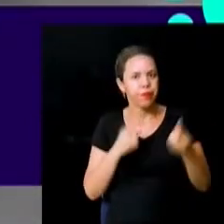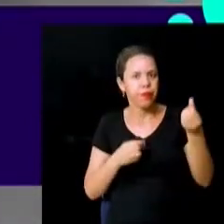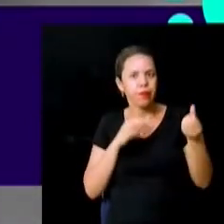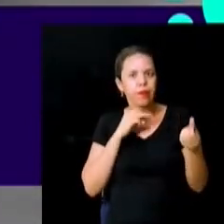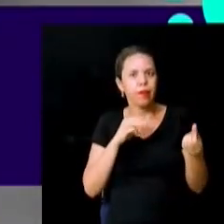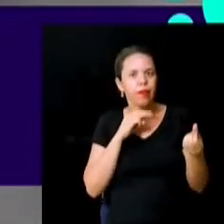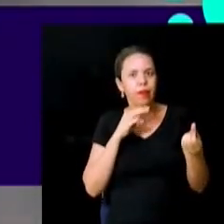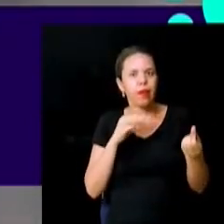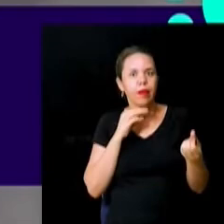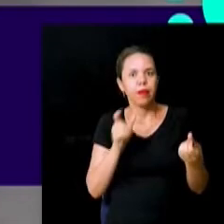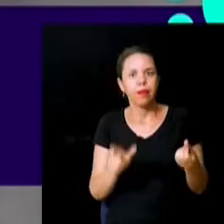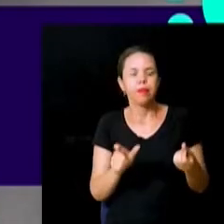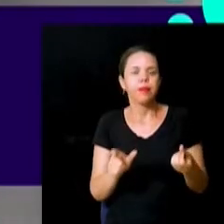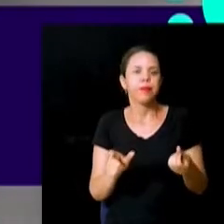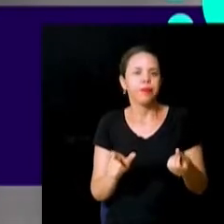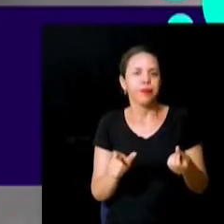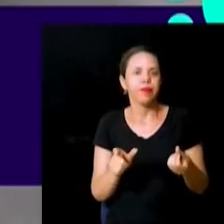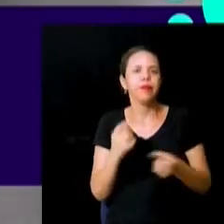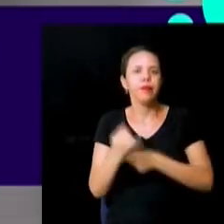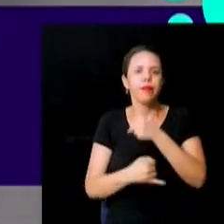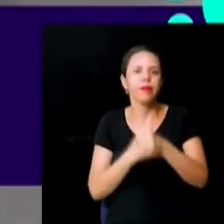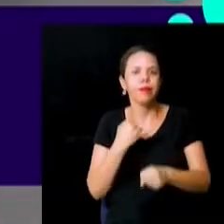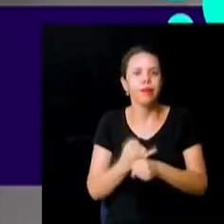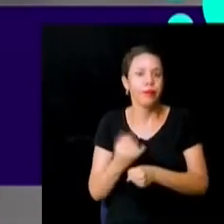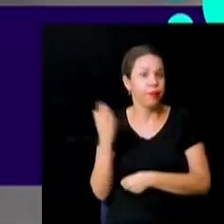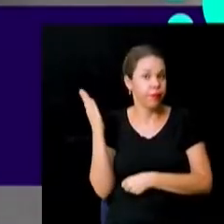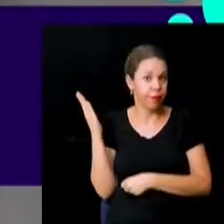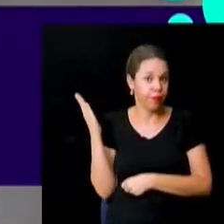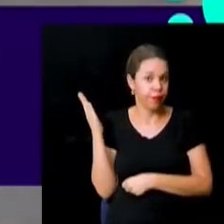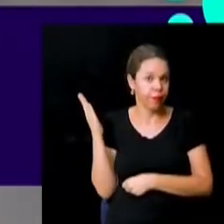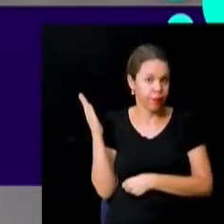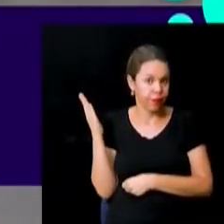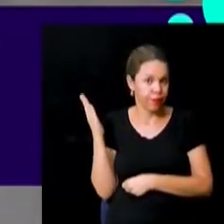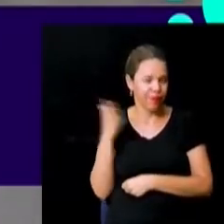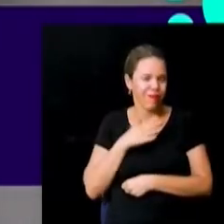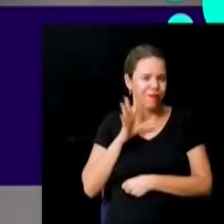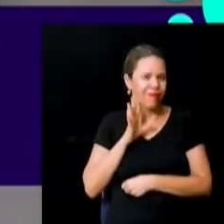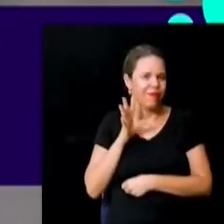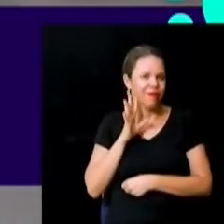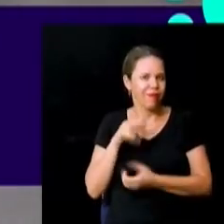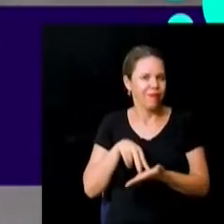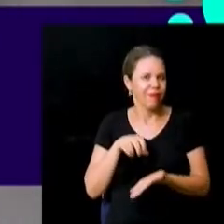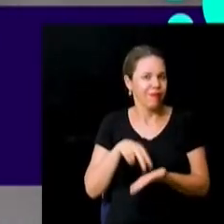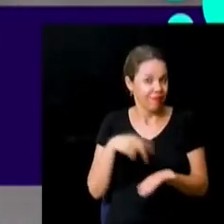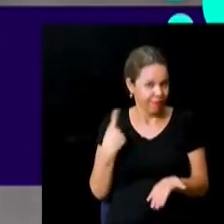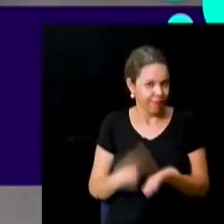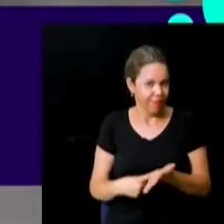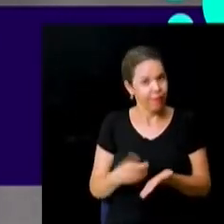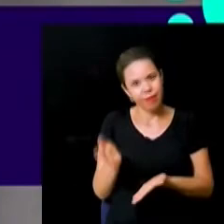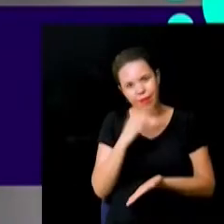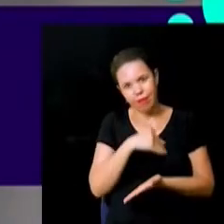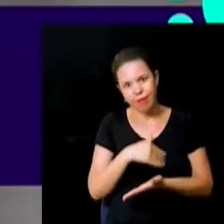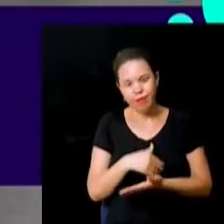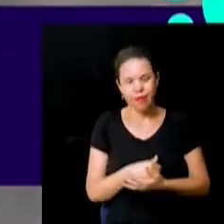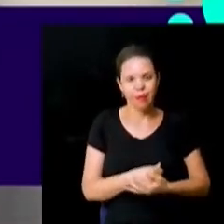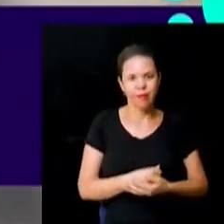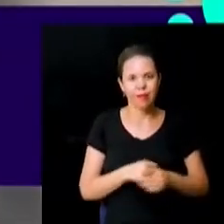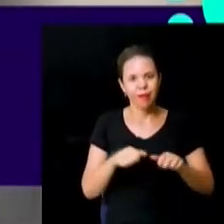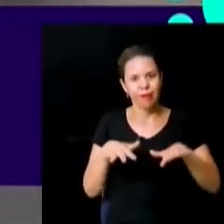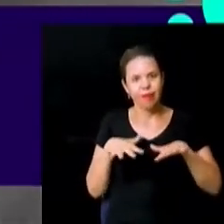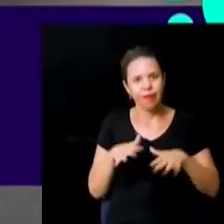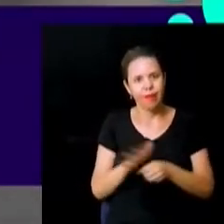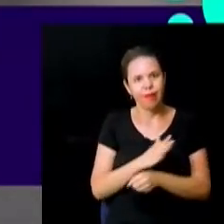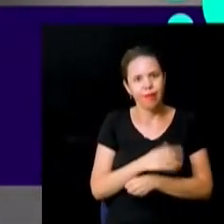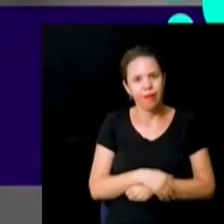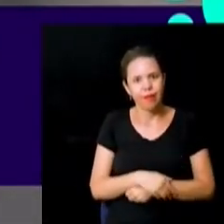dia 6 de março. Os ingressos estão no ingressodigital.com e vai ser bem divertido, eu tô contando com vocês lá, tá bom? Vamos encher aquela